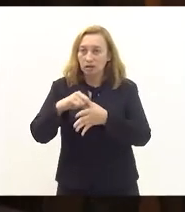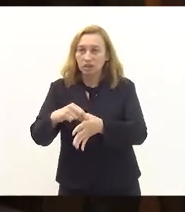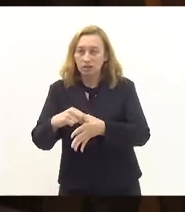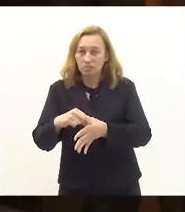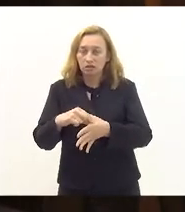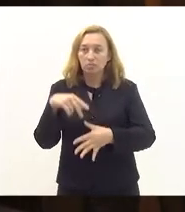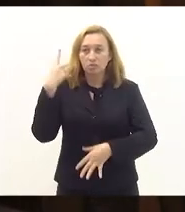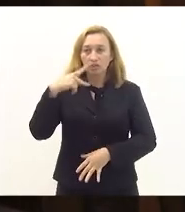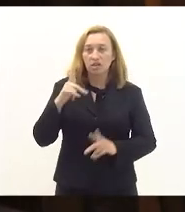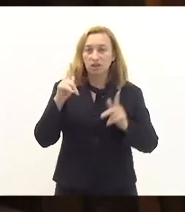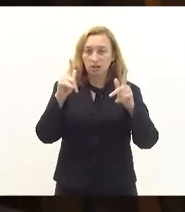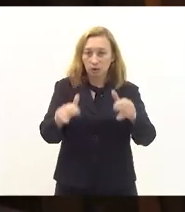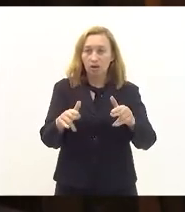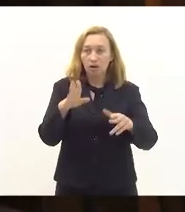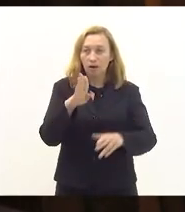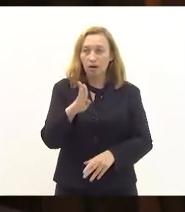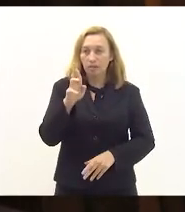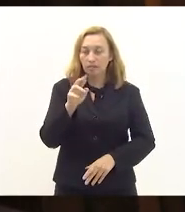Leonel Brizola.